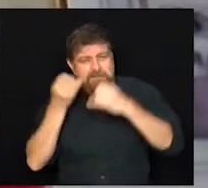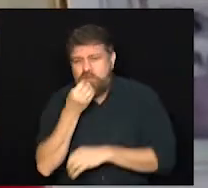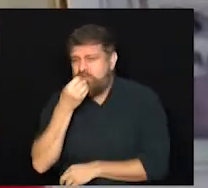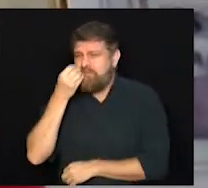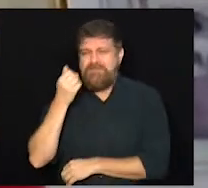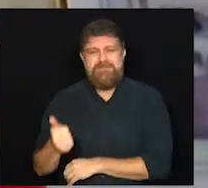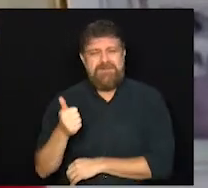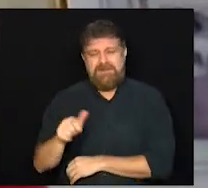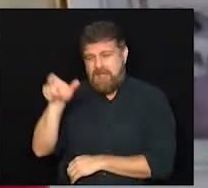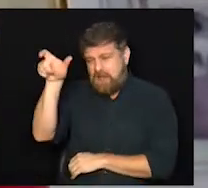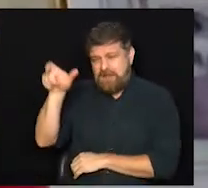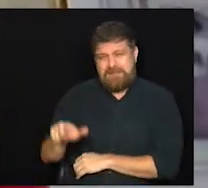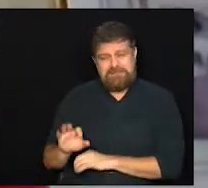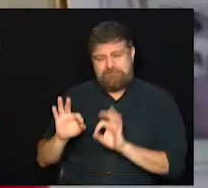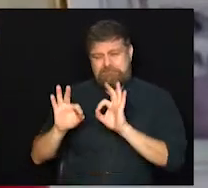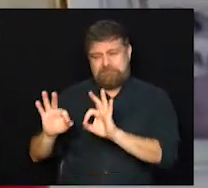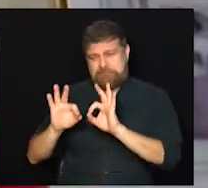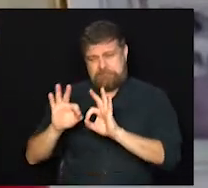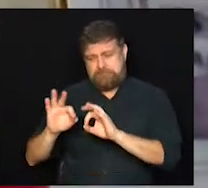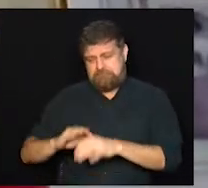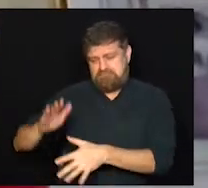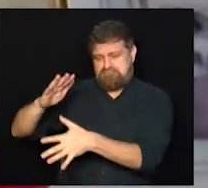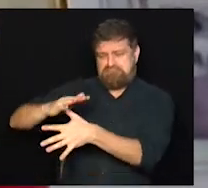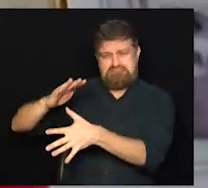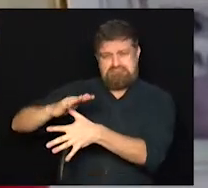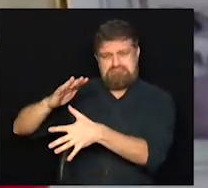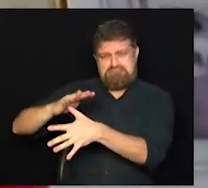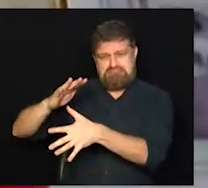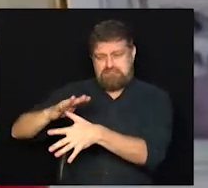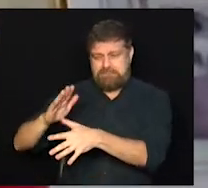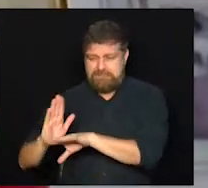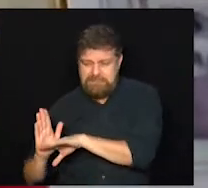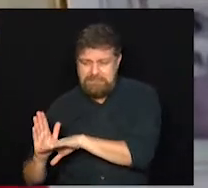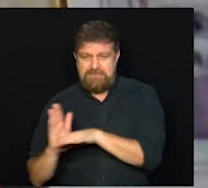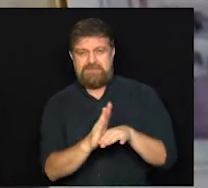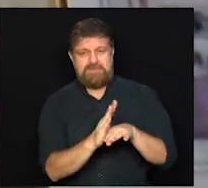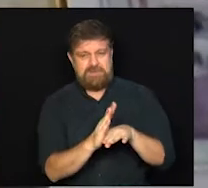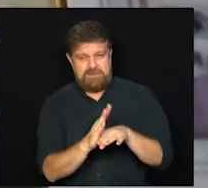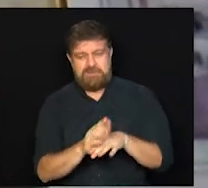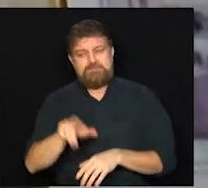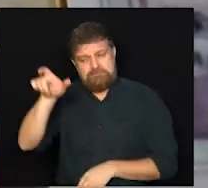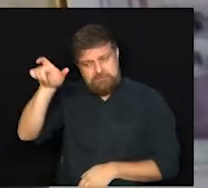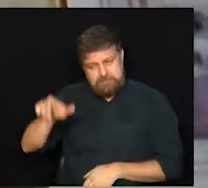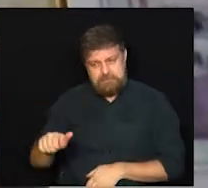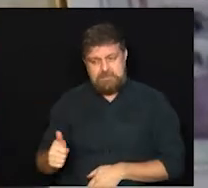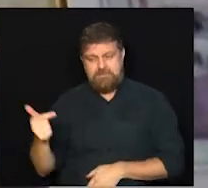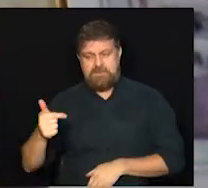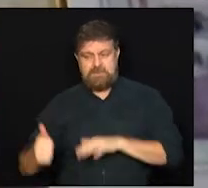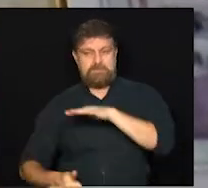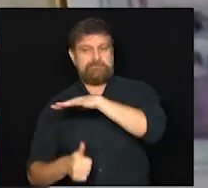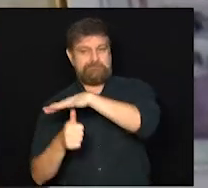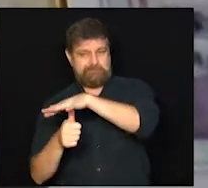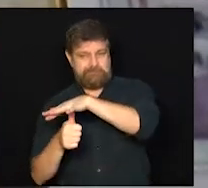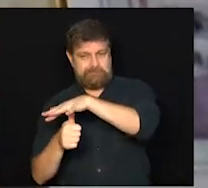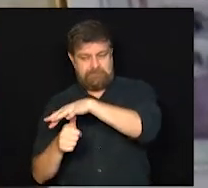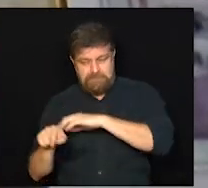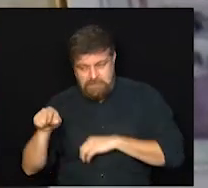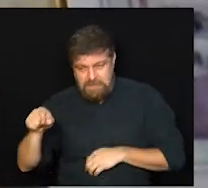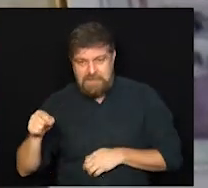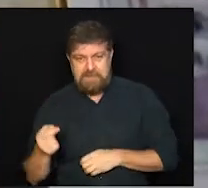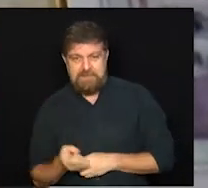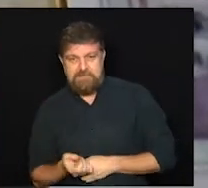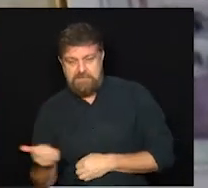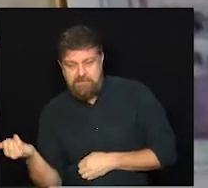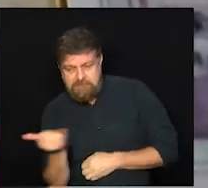pessoa muito preparada para isso e acho que ela é que deverá falar,